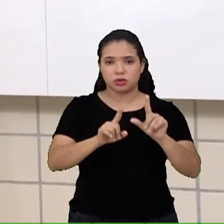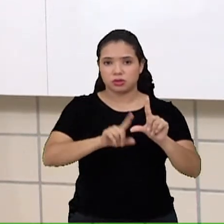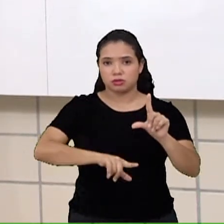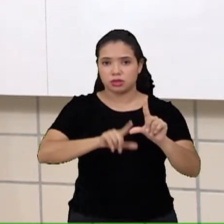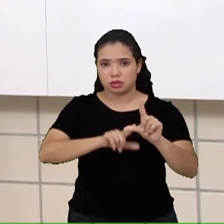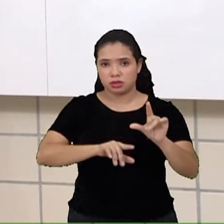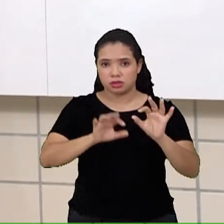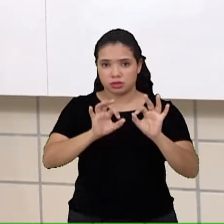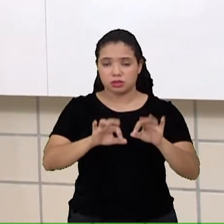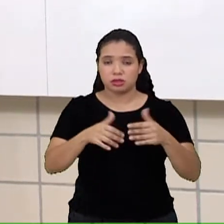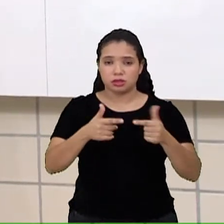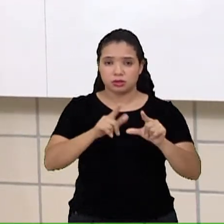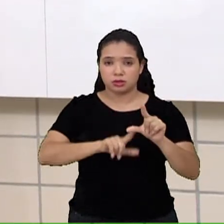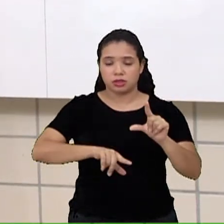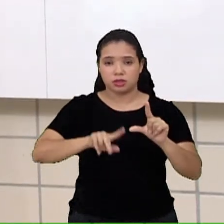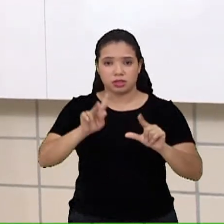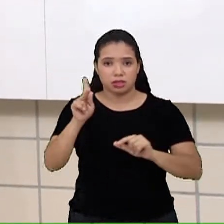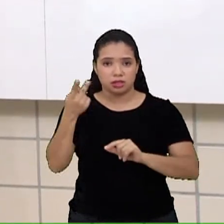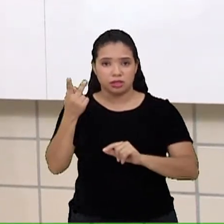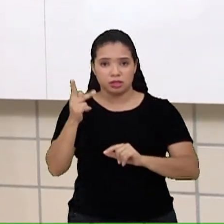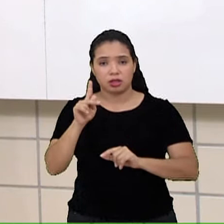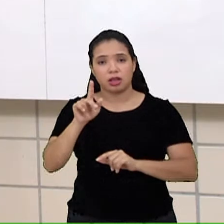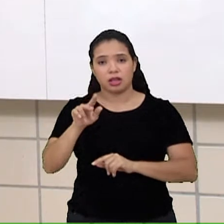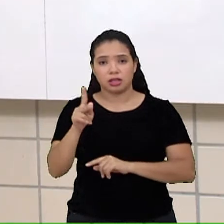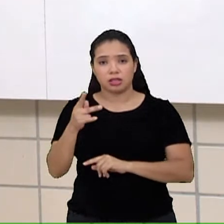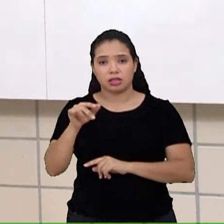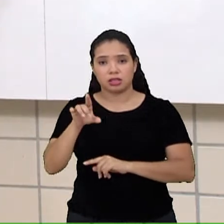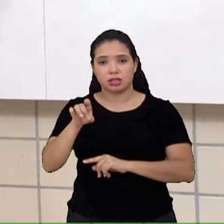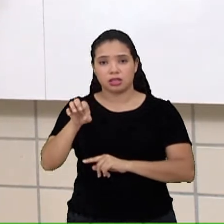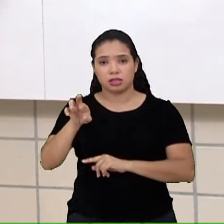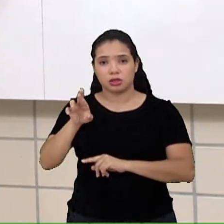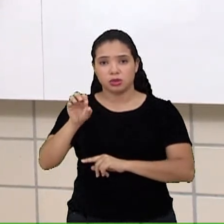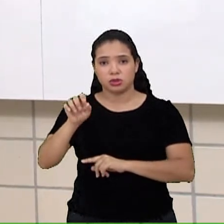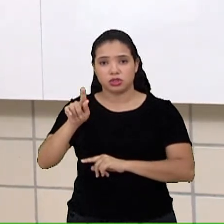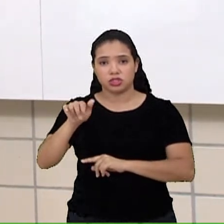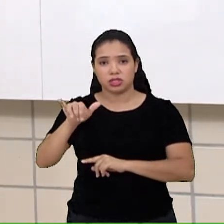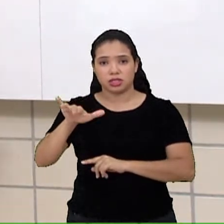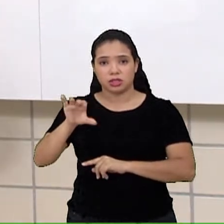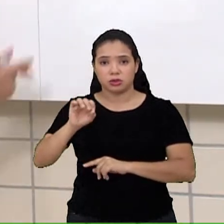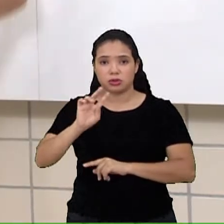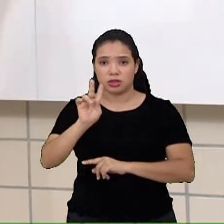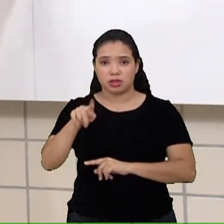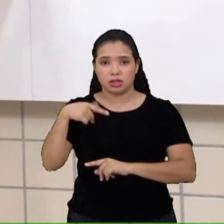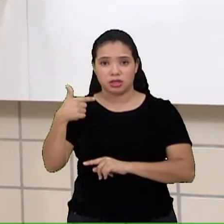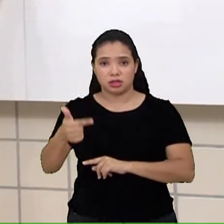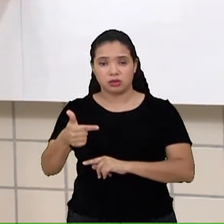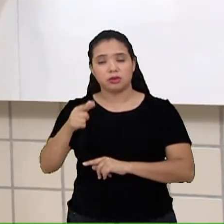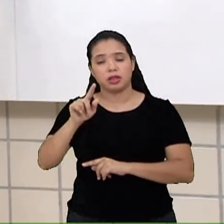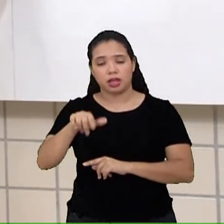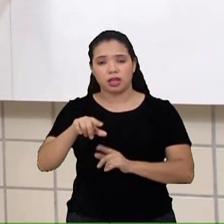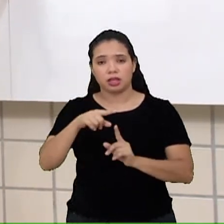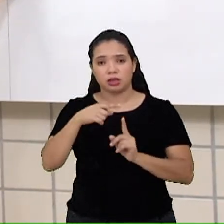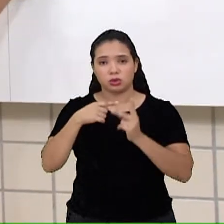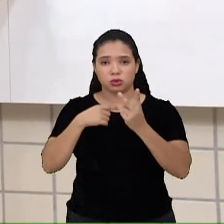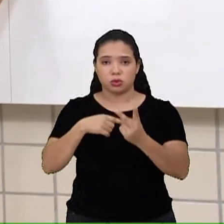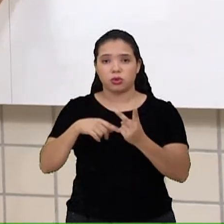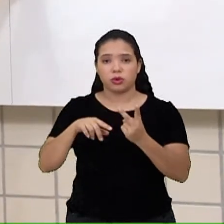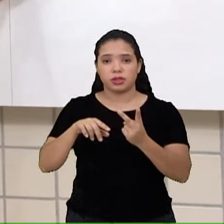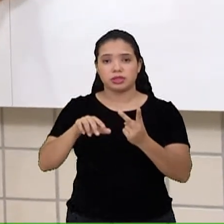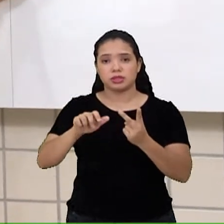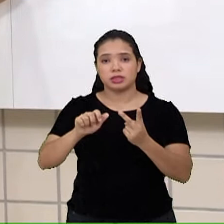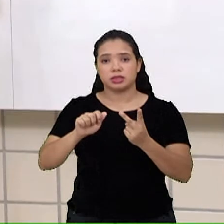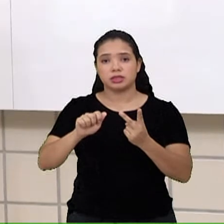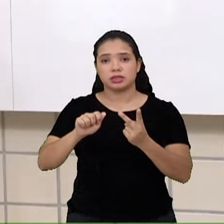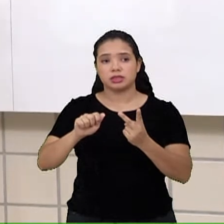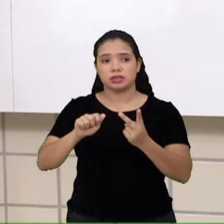né? Então, a letra H, ele é o hidrogênio. O H2 significa que eu vou ter o quê? 2 átomos